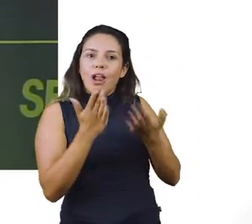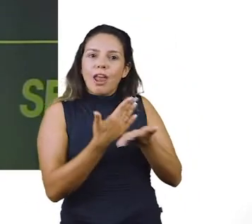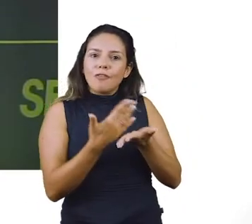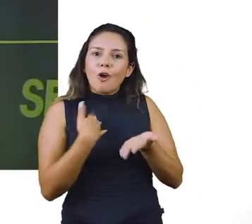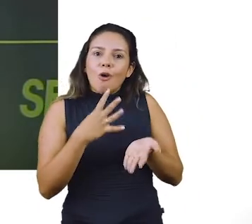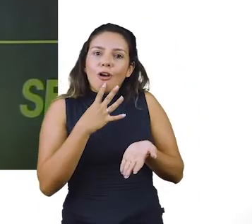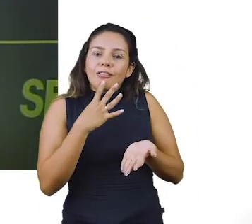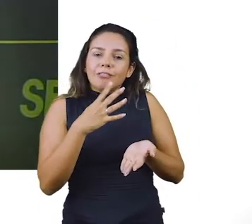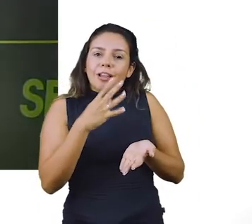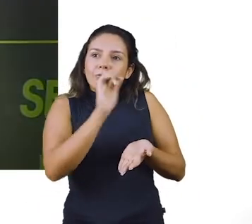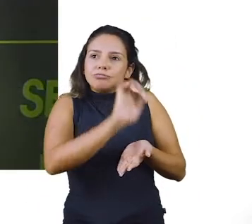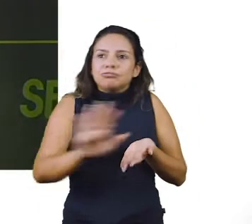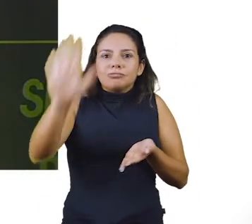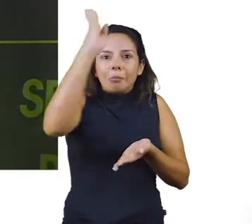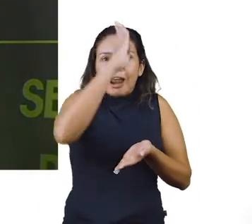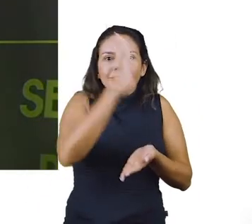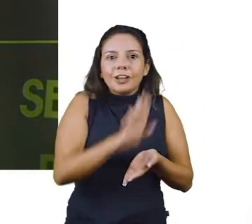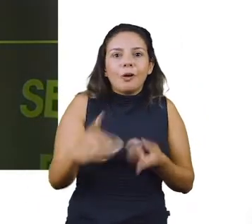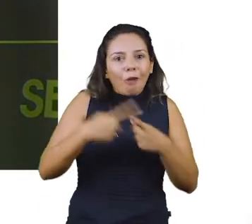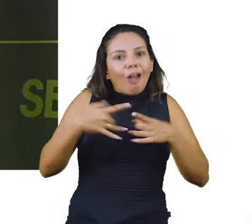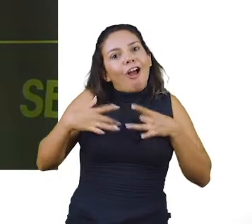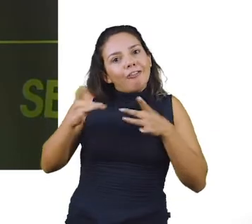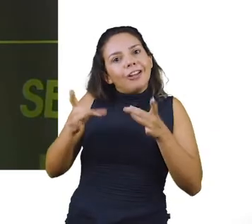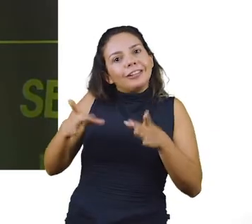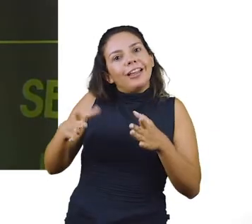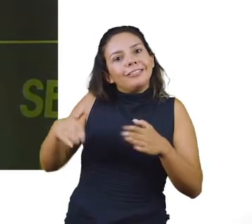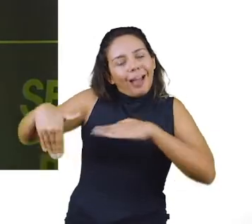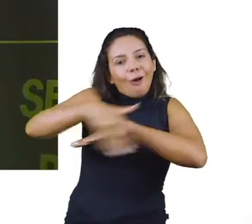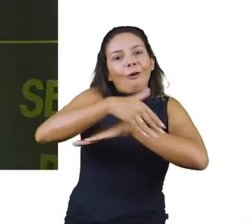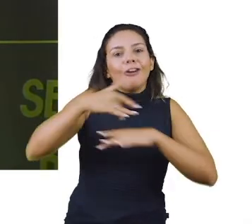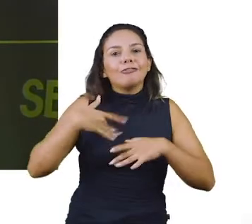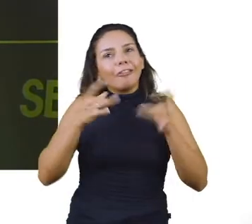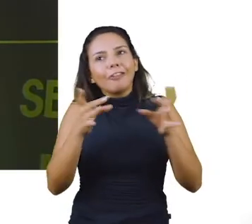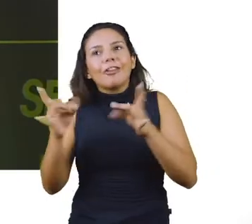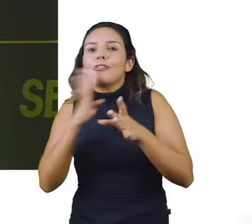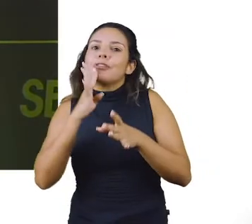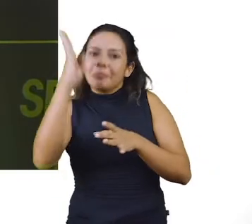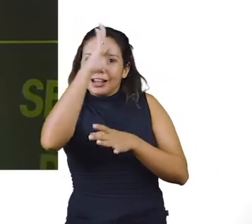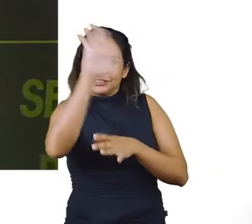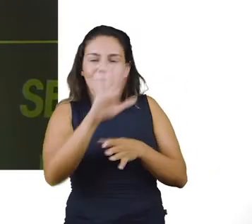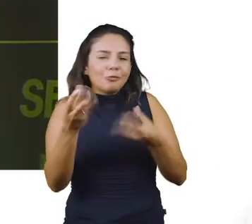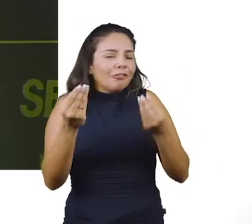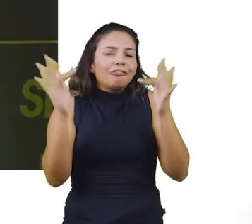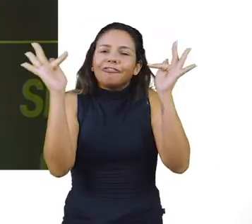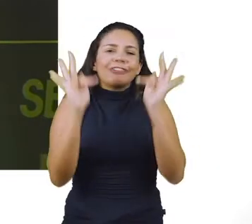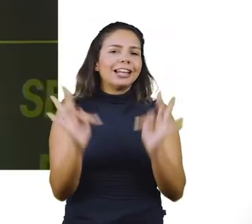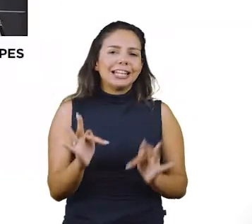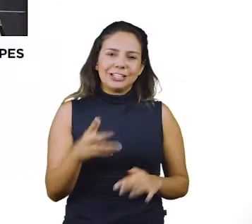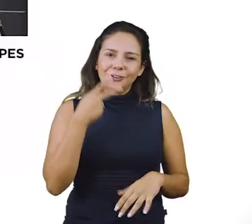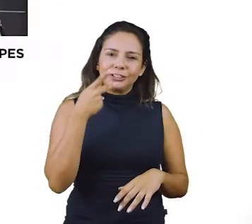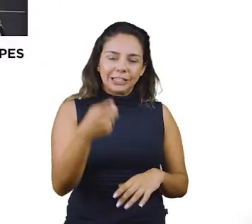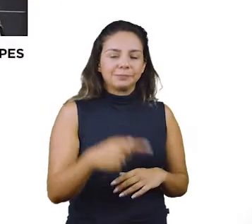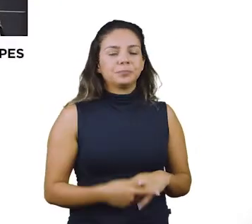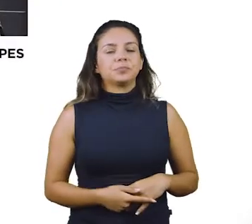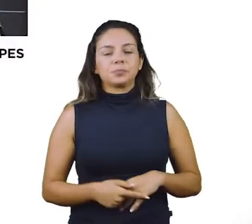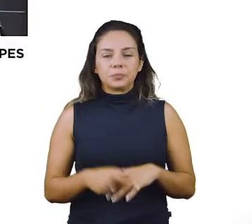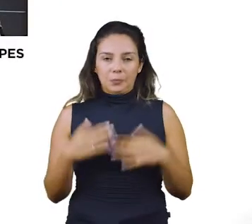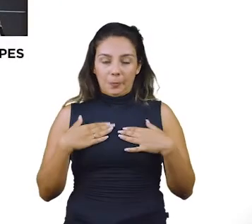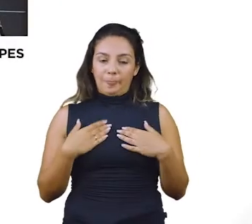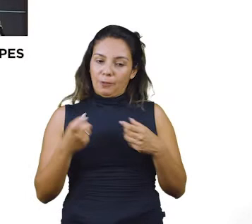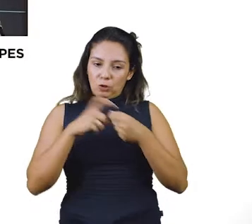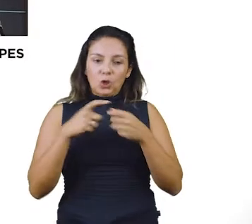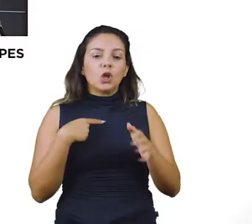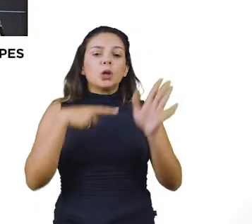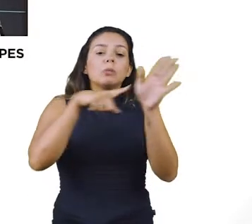conhecer o meu país. Então, é muita alegria poder estar contando isso aqui hoje. Fala um pouquinho desse começo independente